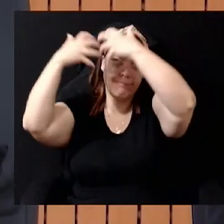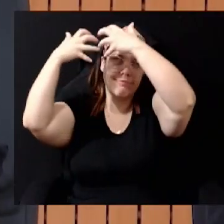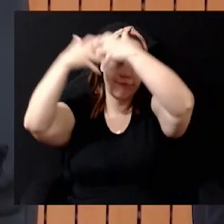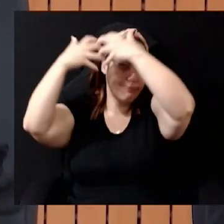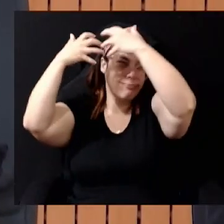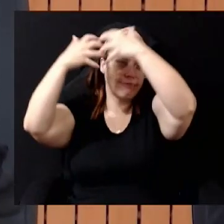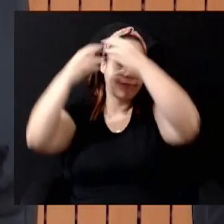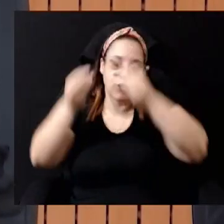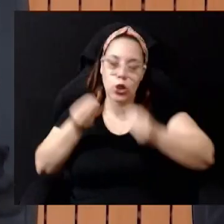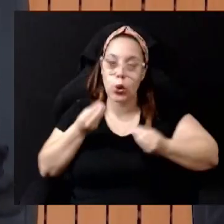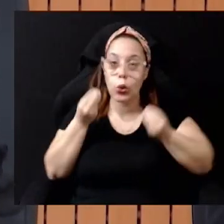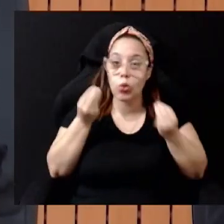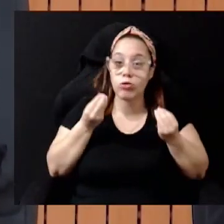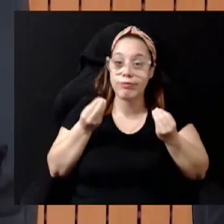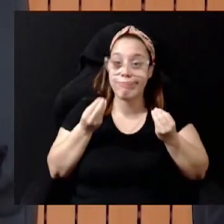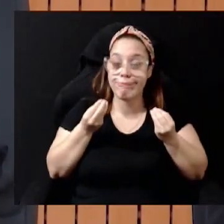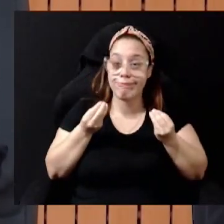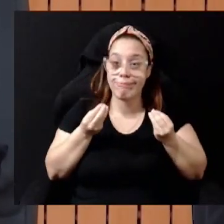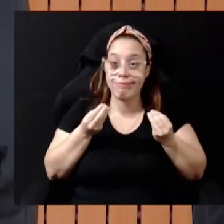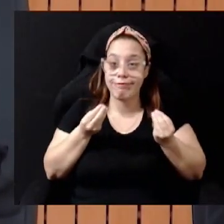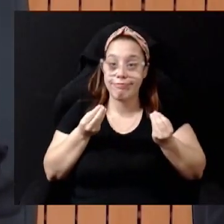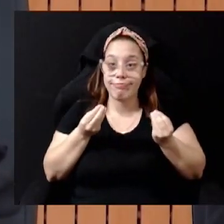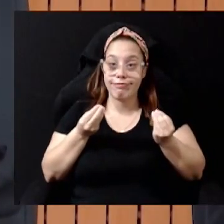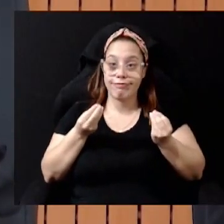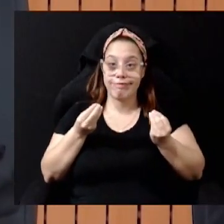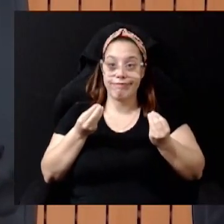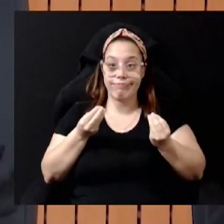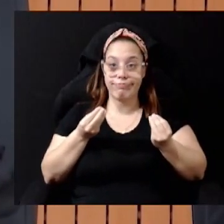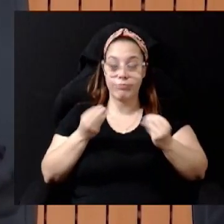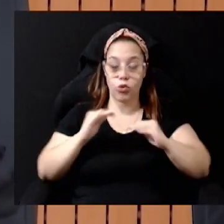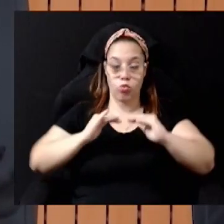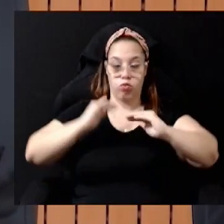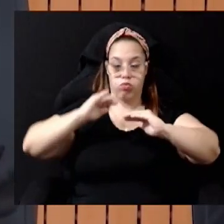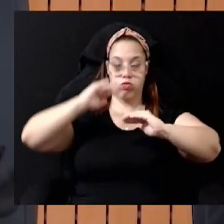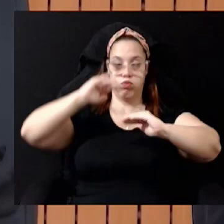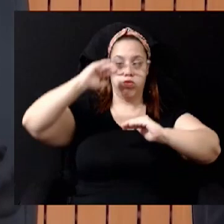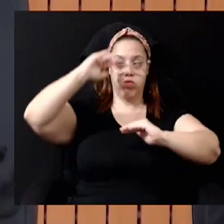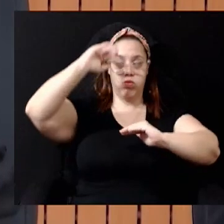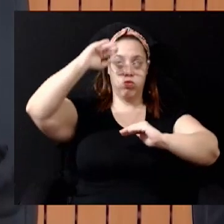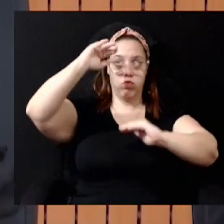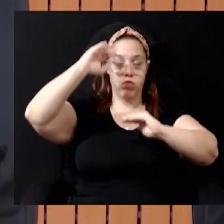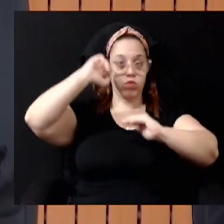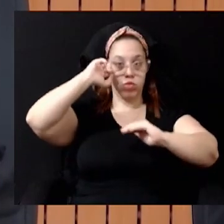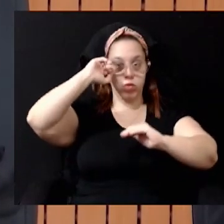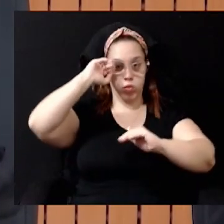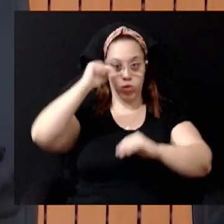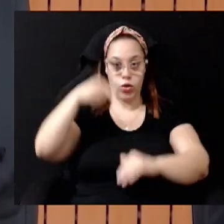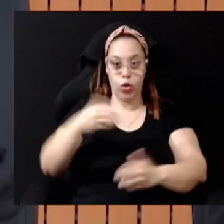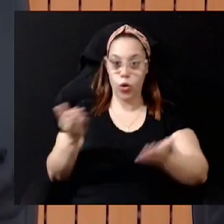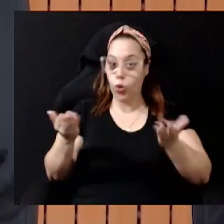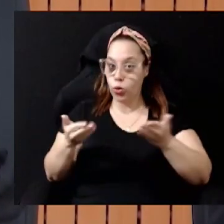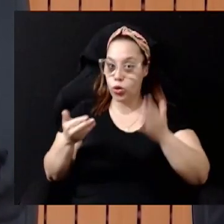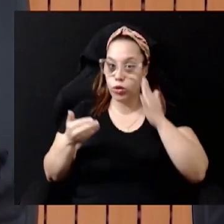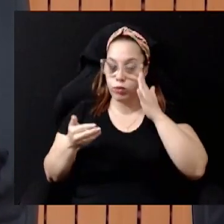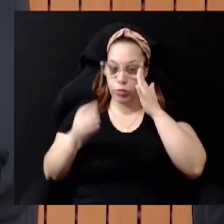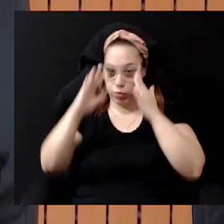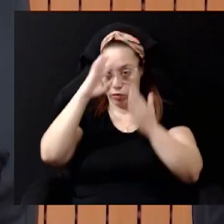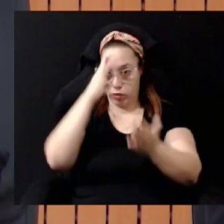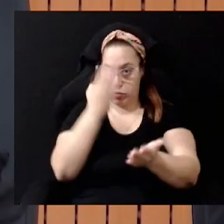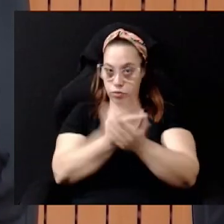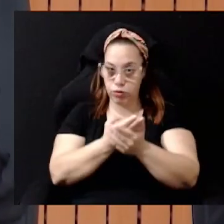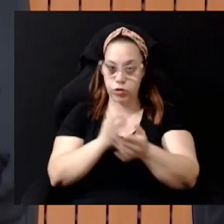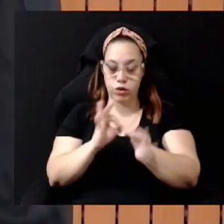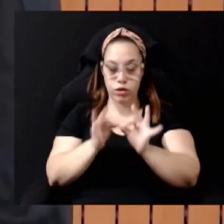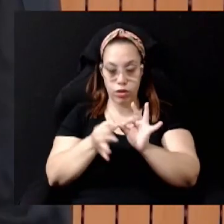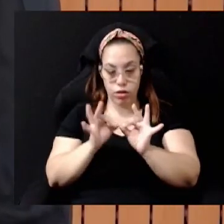que ponto estamos e como podemos evoluir nessa questão que nós vamos abordar aqui hoje. Então, acredito que vai ser uma oficina, uma manhã